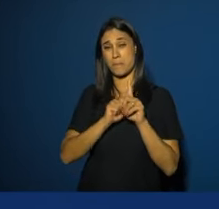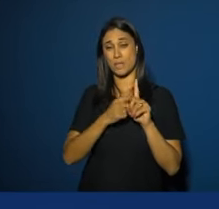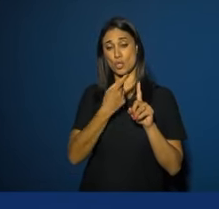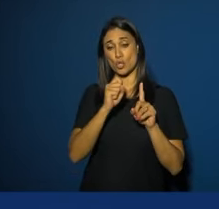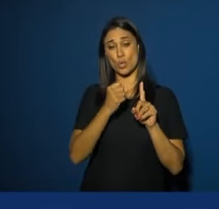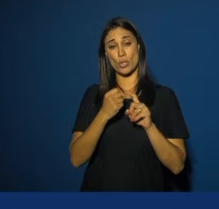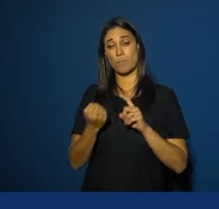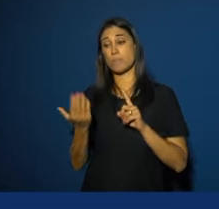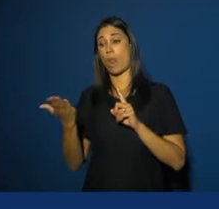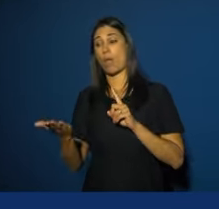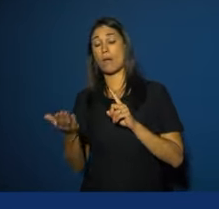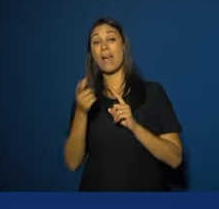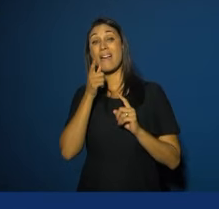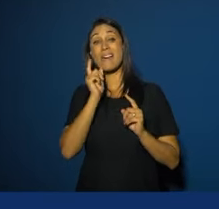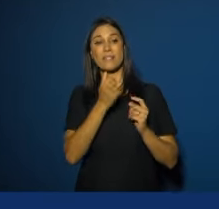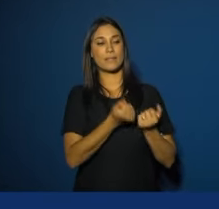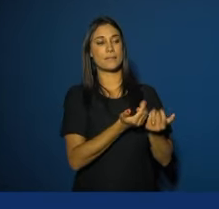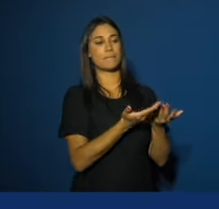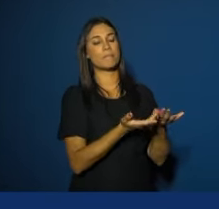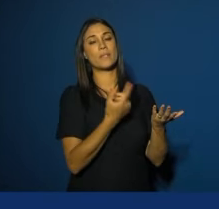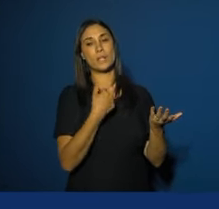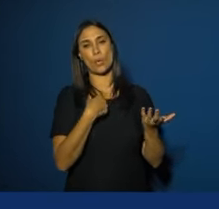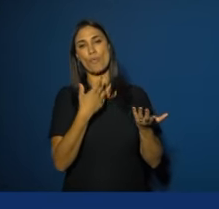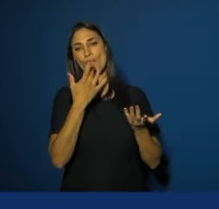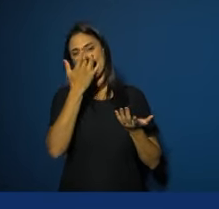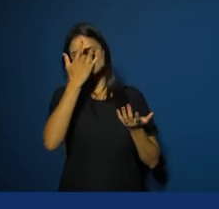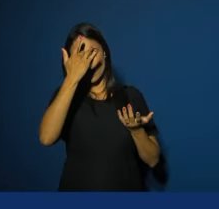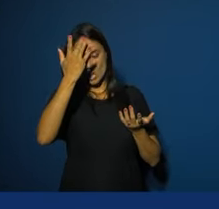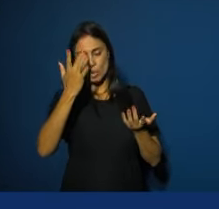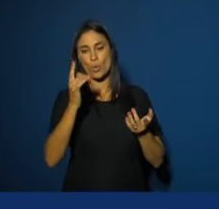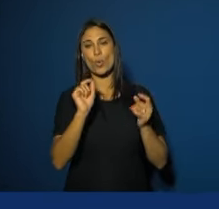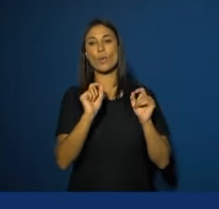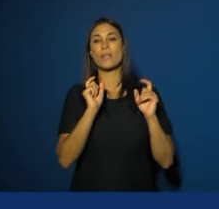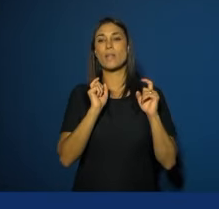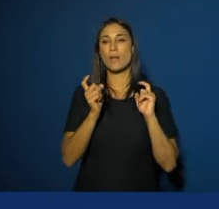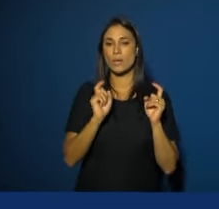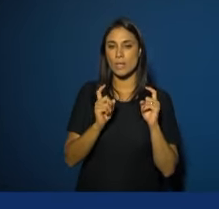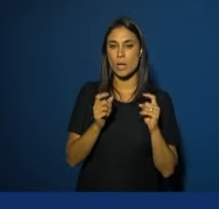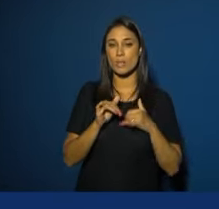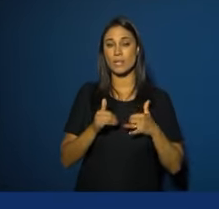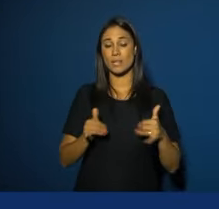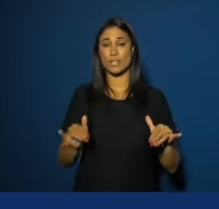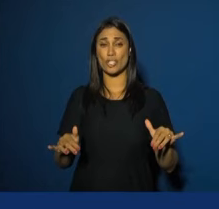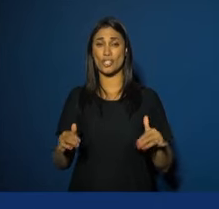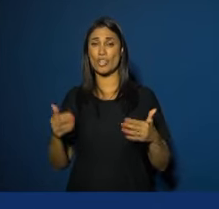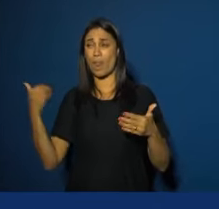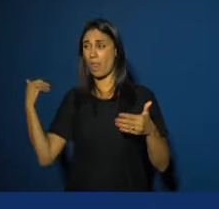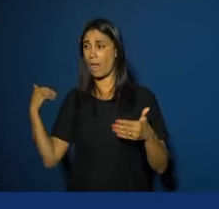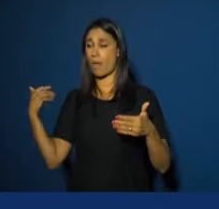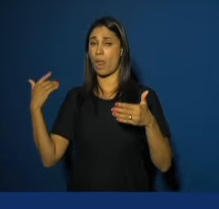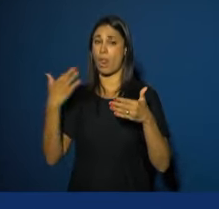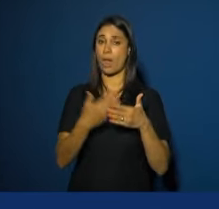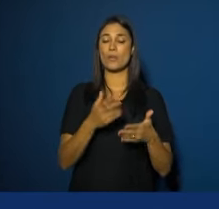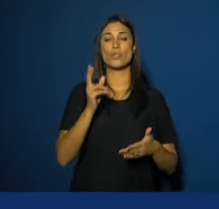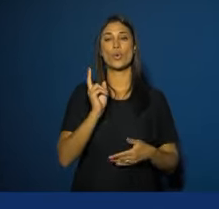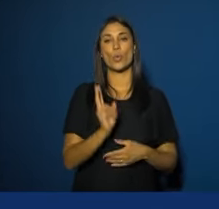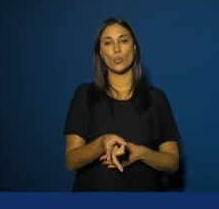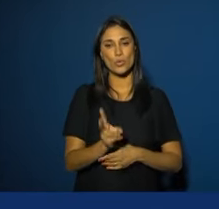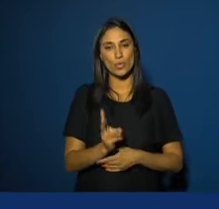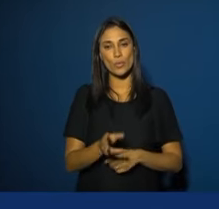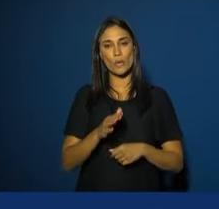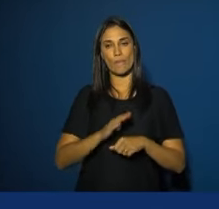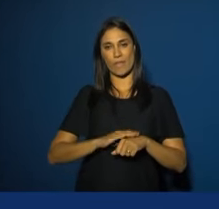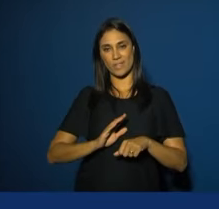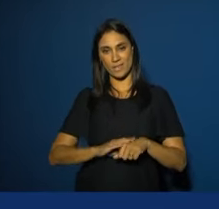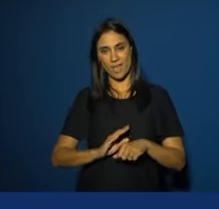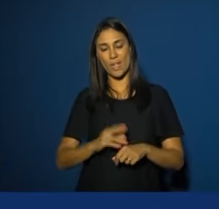antes da entrega. Então, facilitou o escoamento dessa energia. De lá para cá, a gente continua fazendo isso,